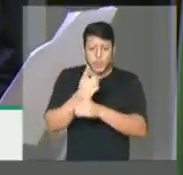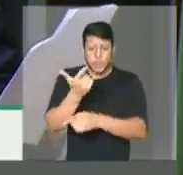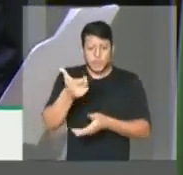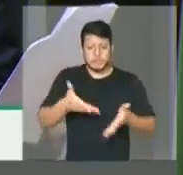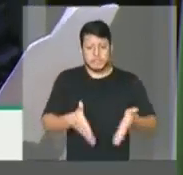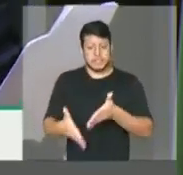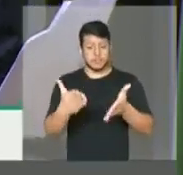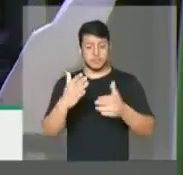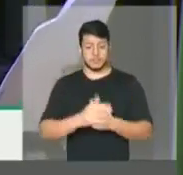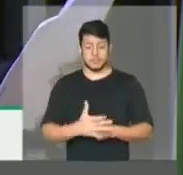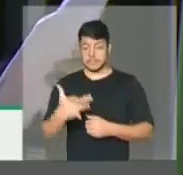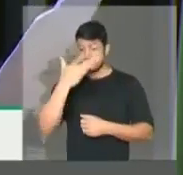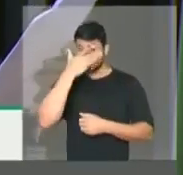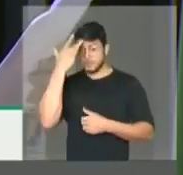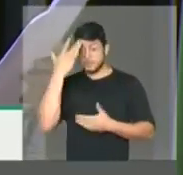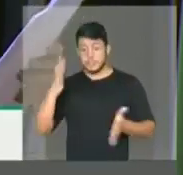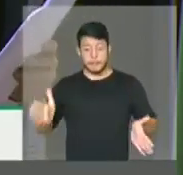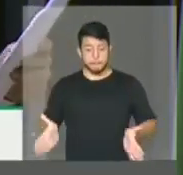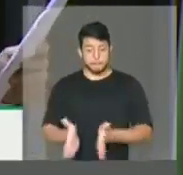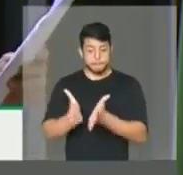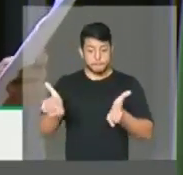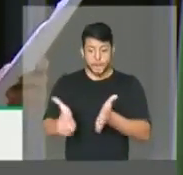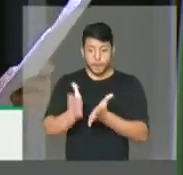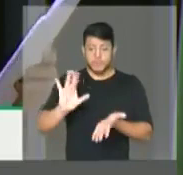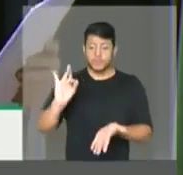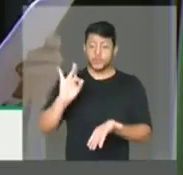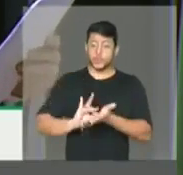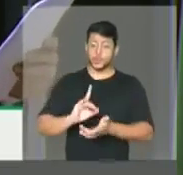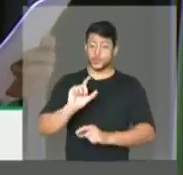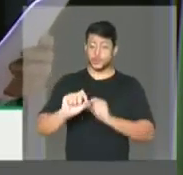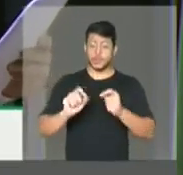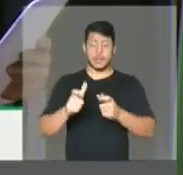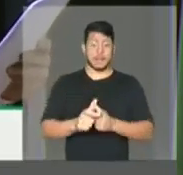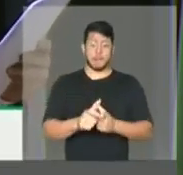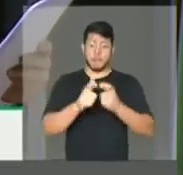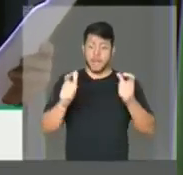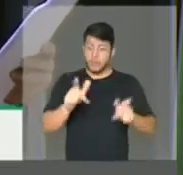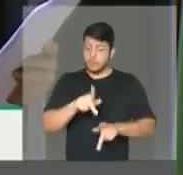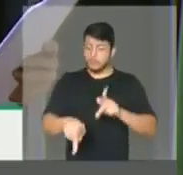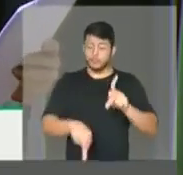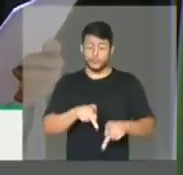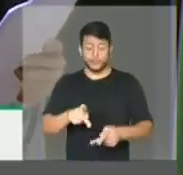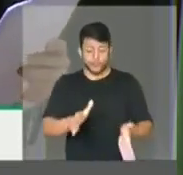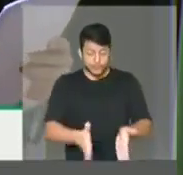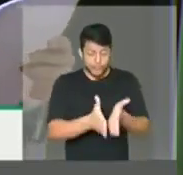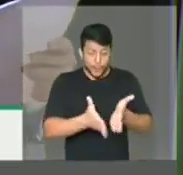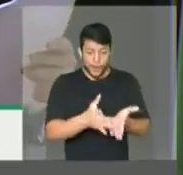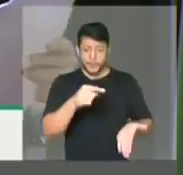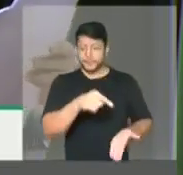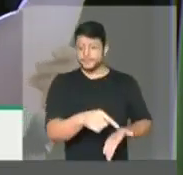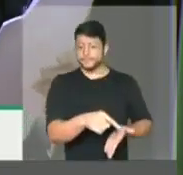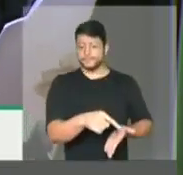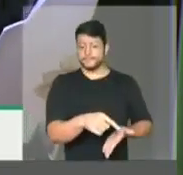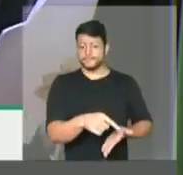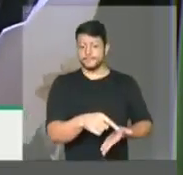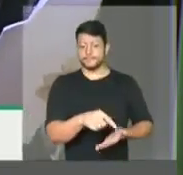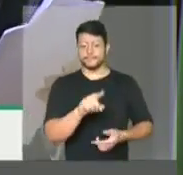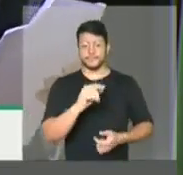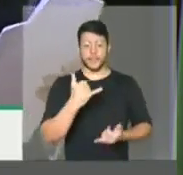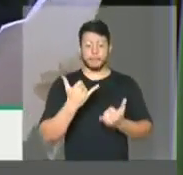Os pobres comuns mortais que constituem a grande maioria do povo brasileiro estão entre